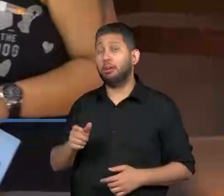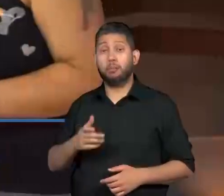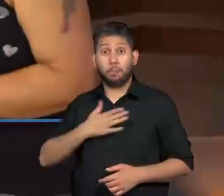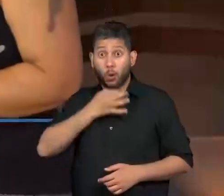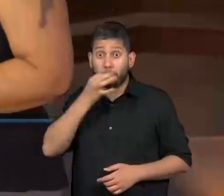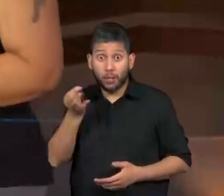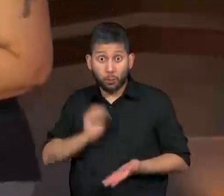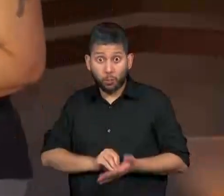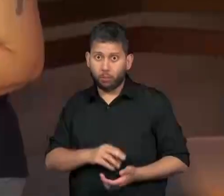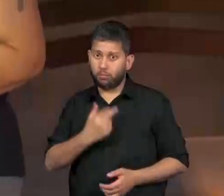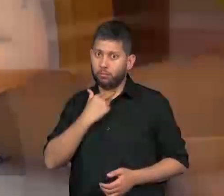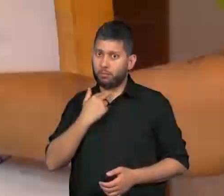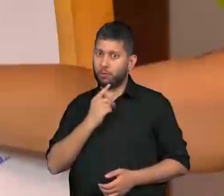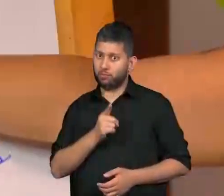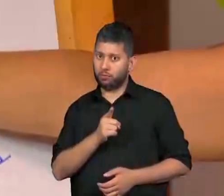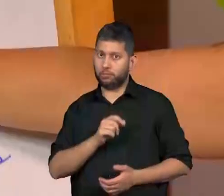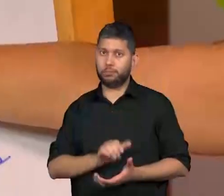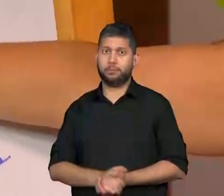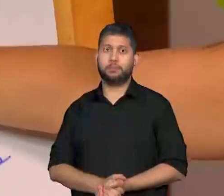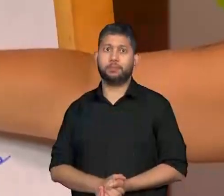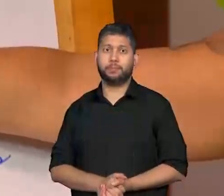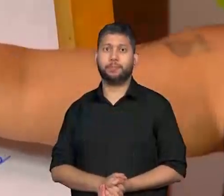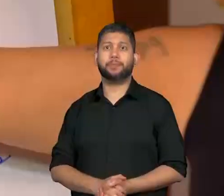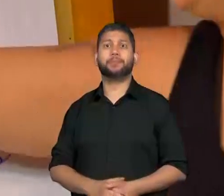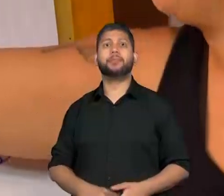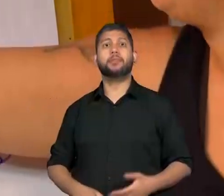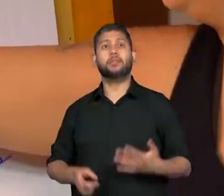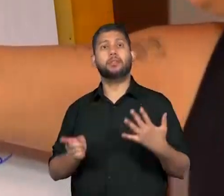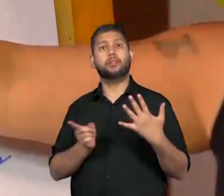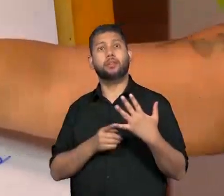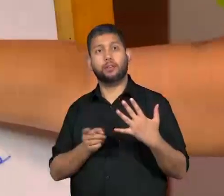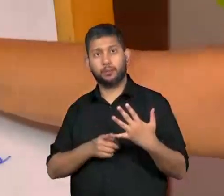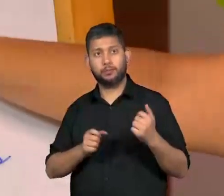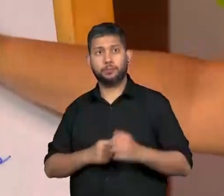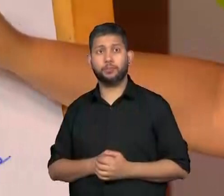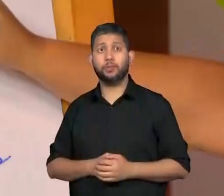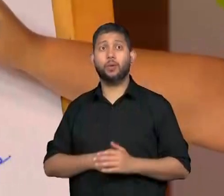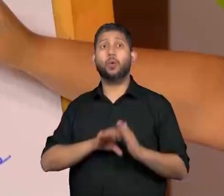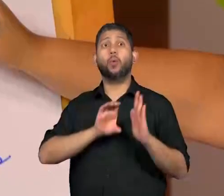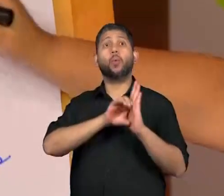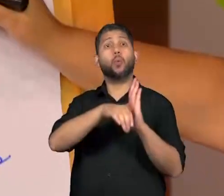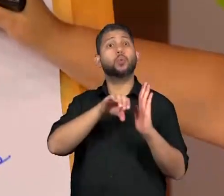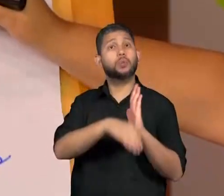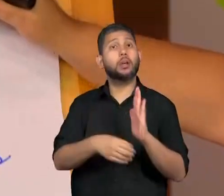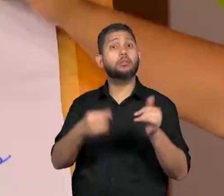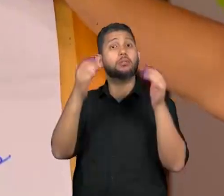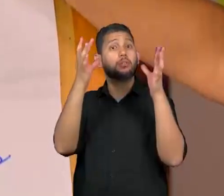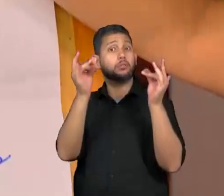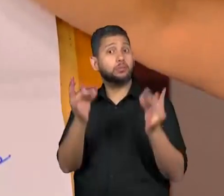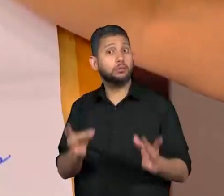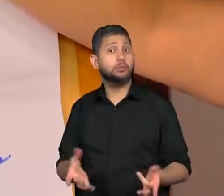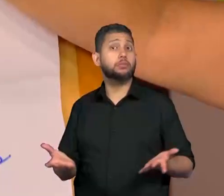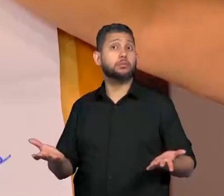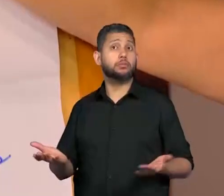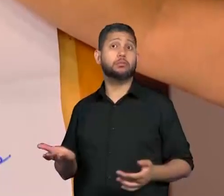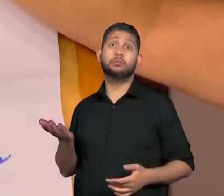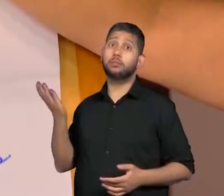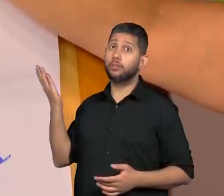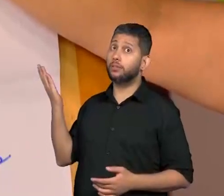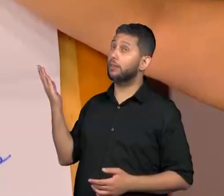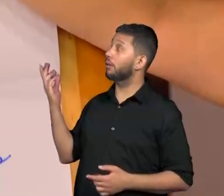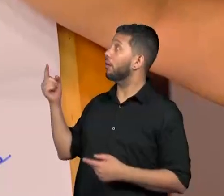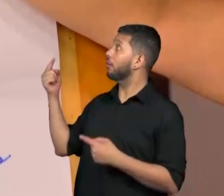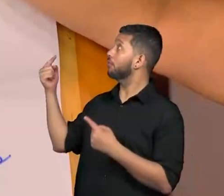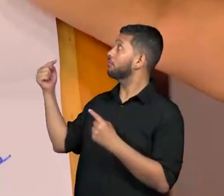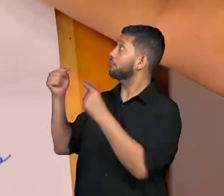opinião. Continuando, essa aqui, definições dos conceitos, está realmente ligada